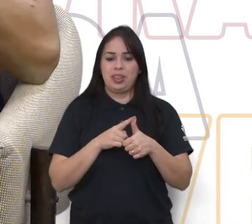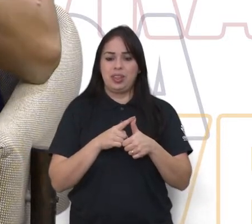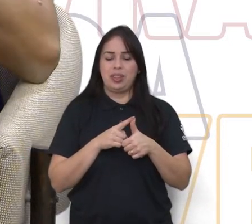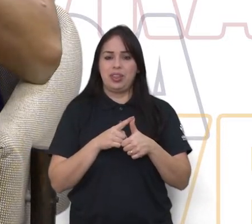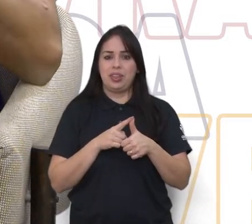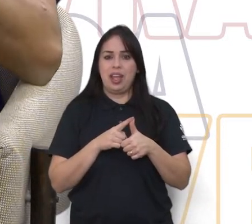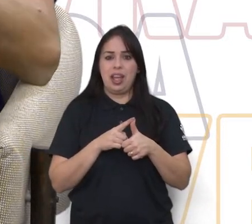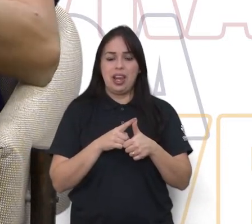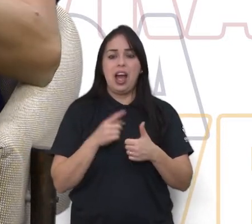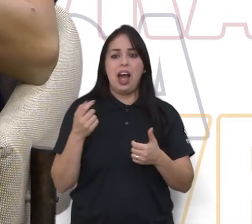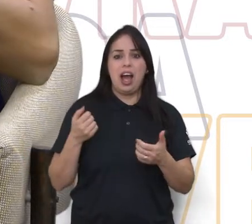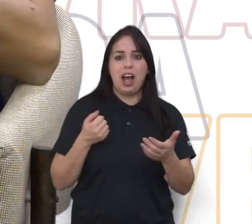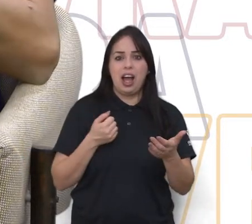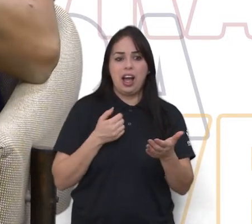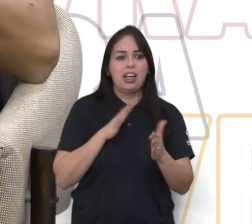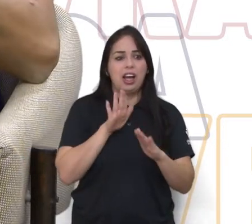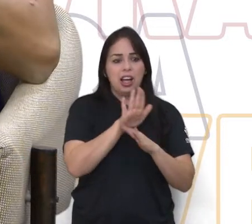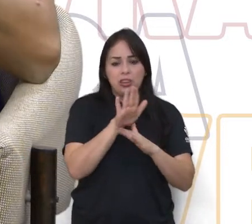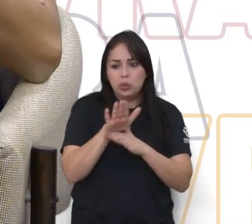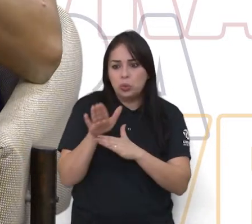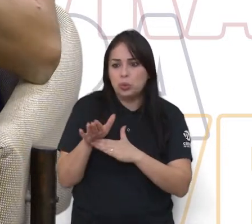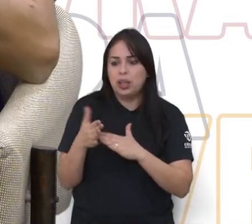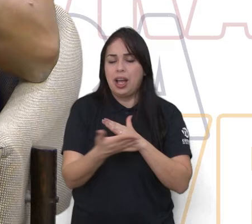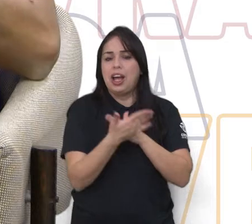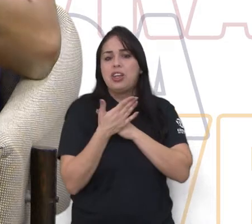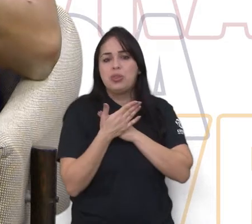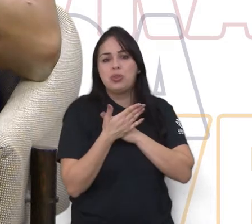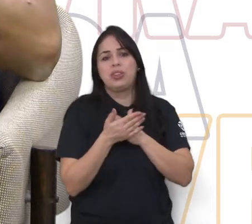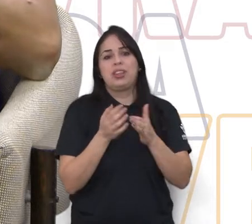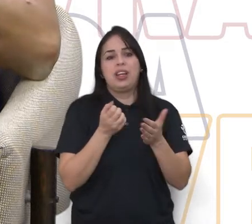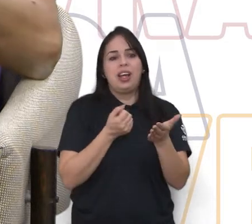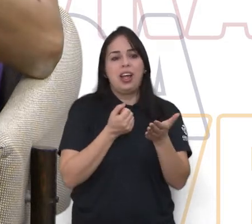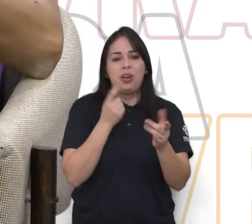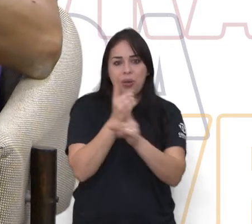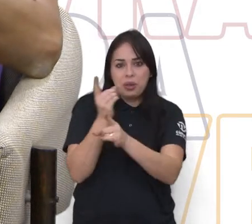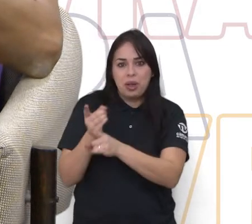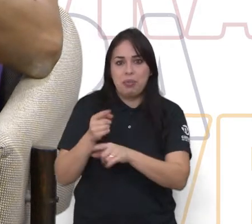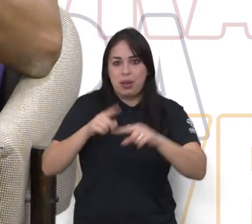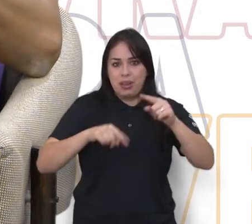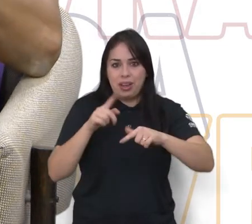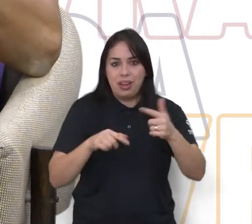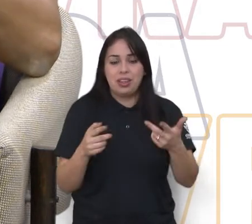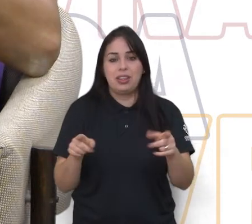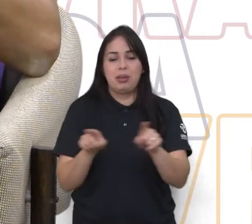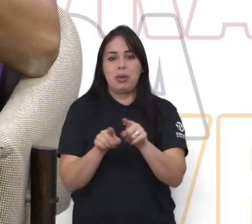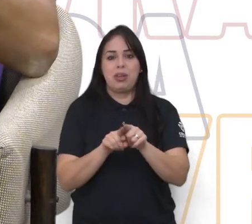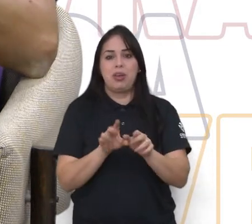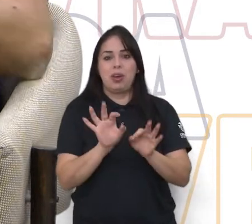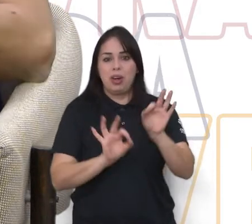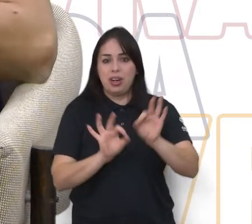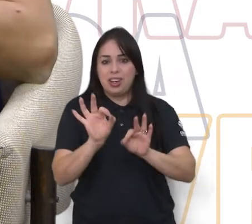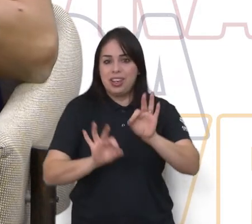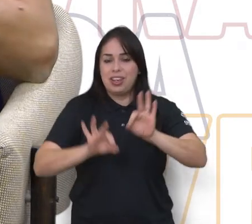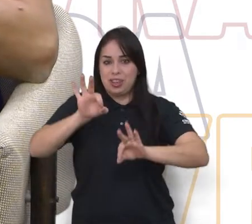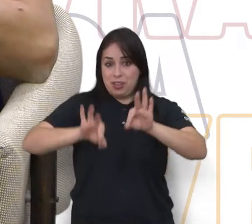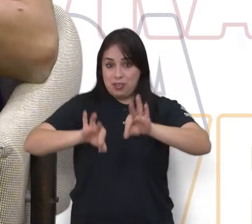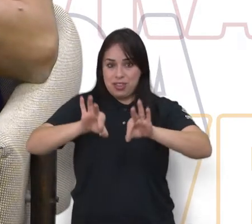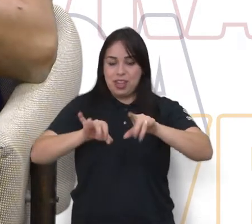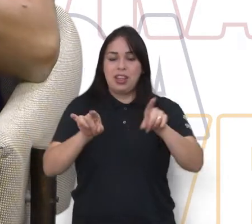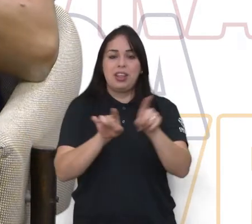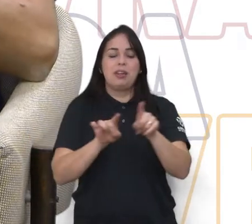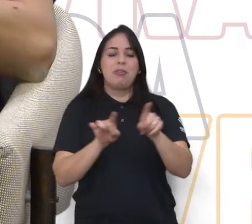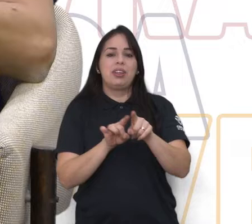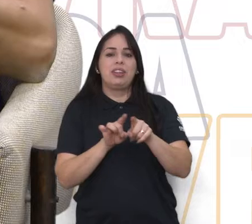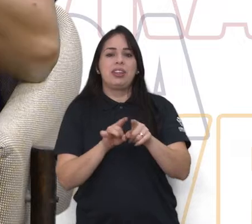na separação dos materiais, na organização para as oficinas, e também agora ele está iniciando como monitor.